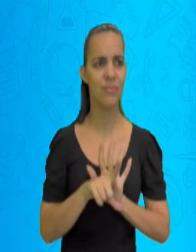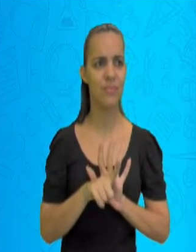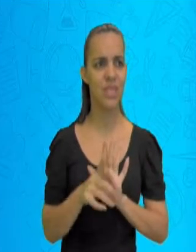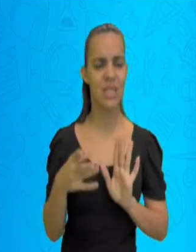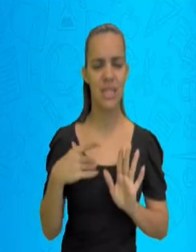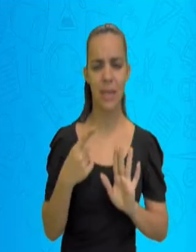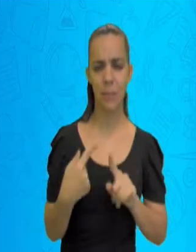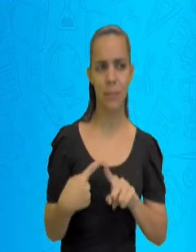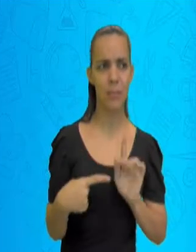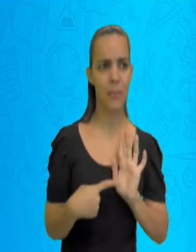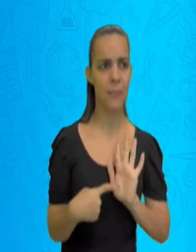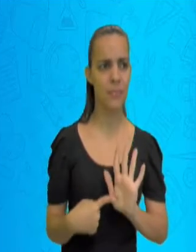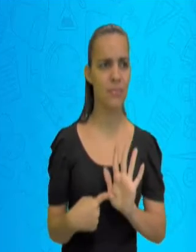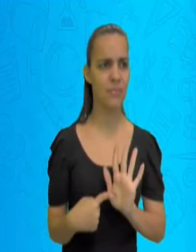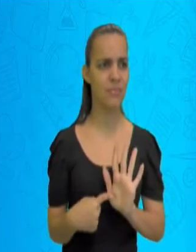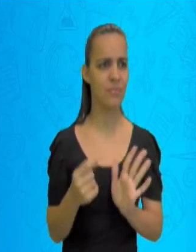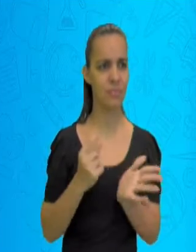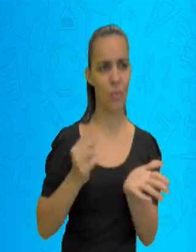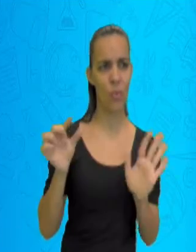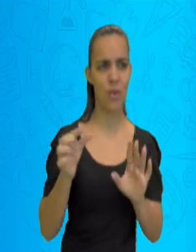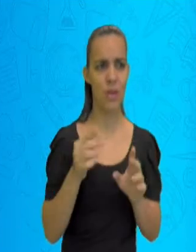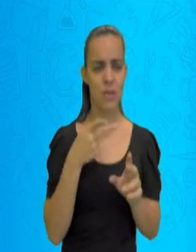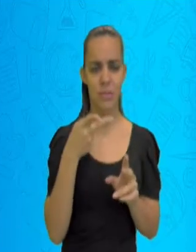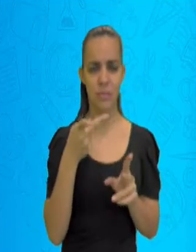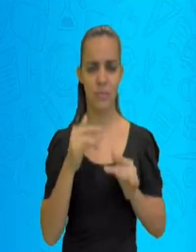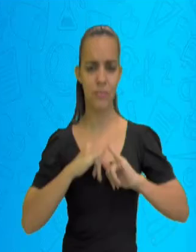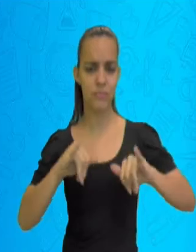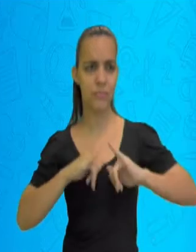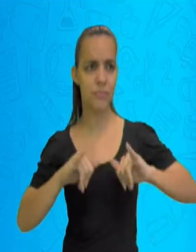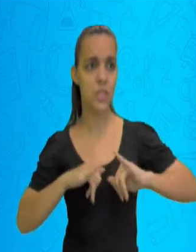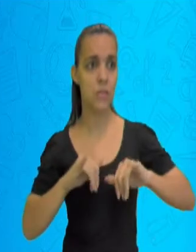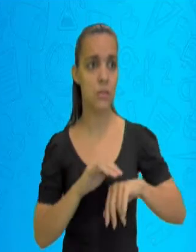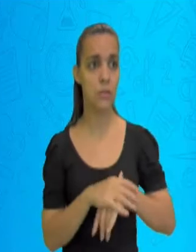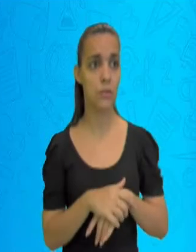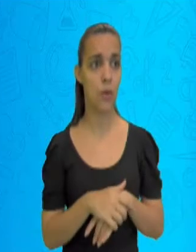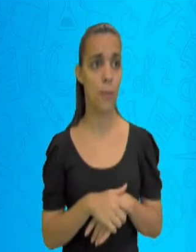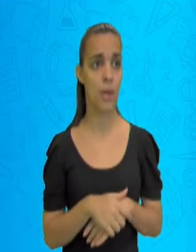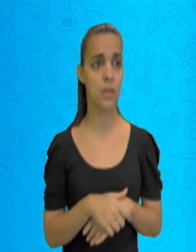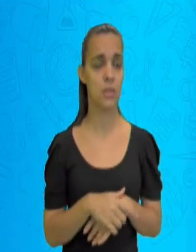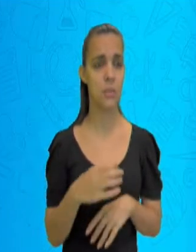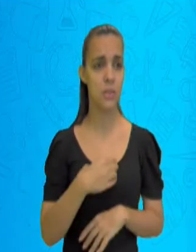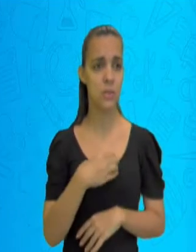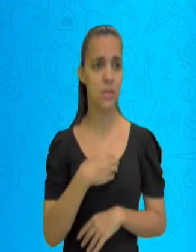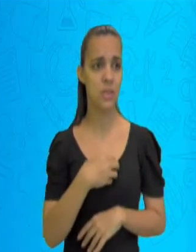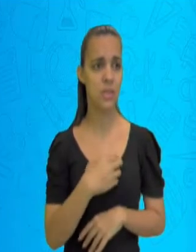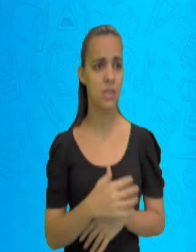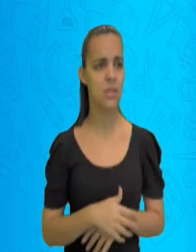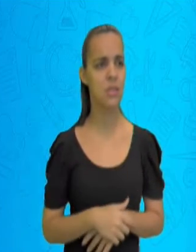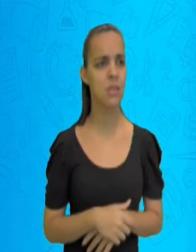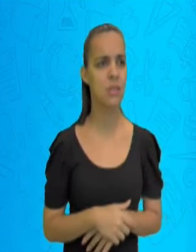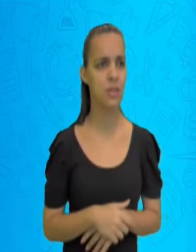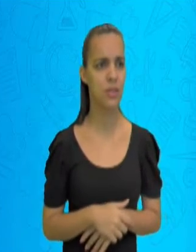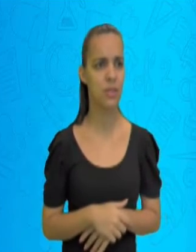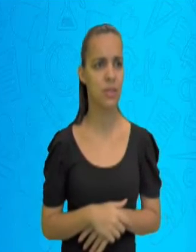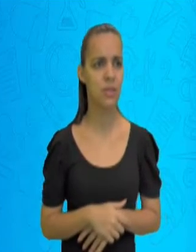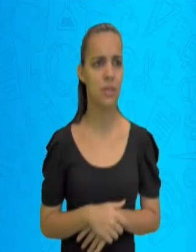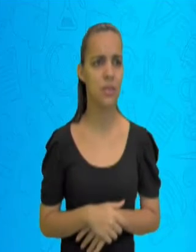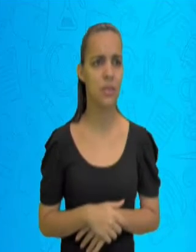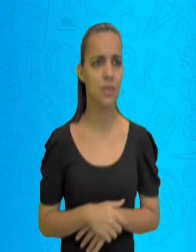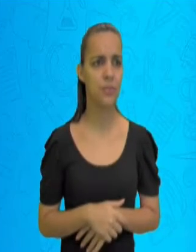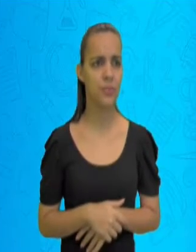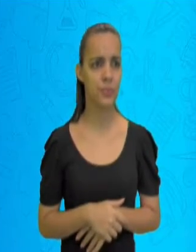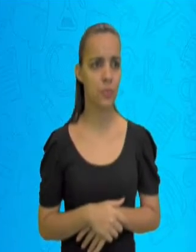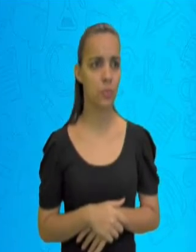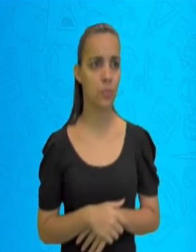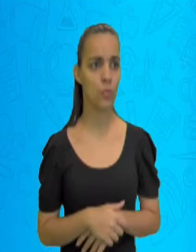Proust. Então, de acordo com as informações destas leis, é exatamente isso que acontece.